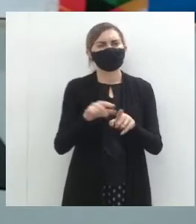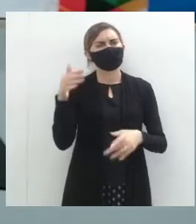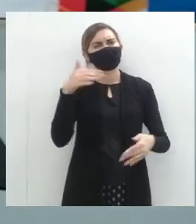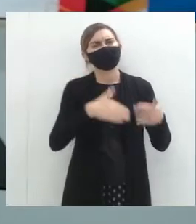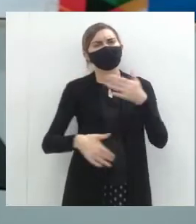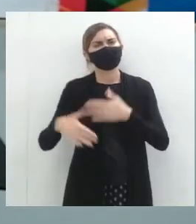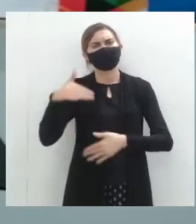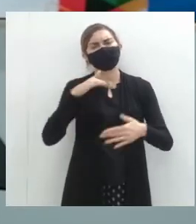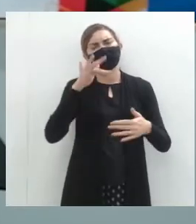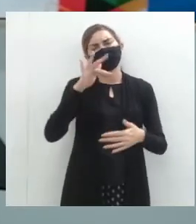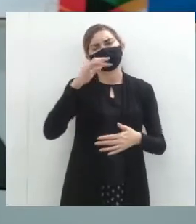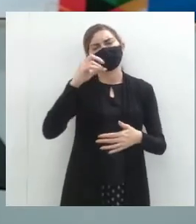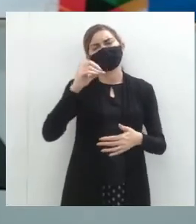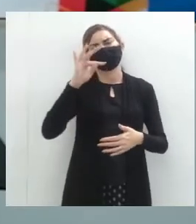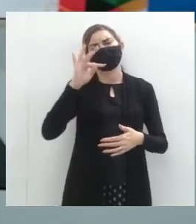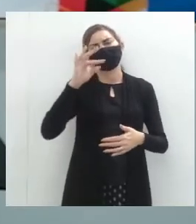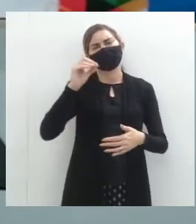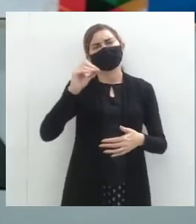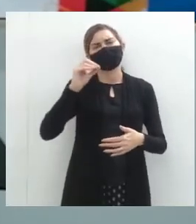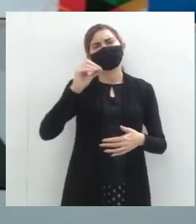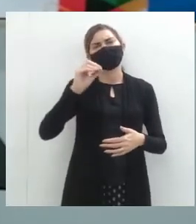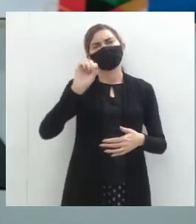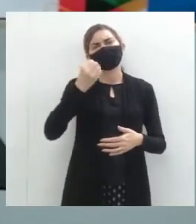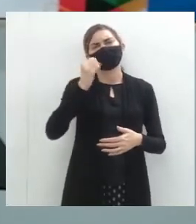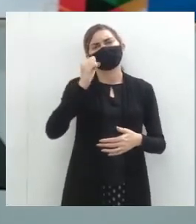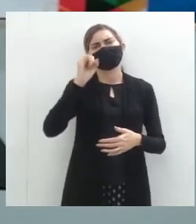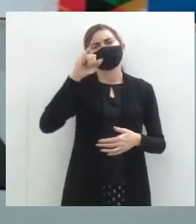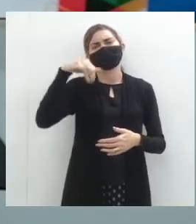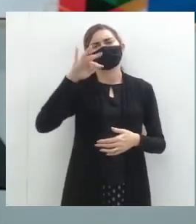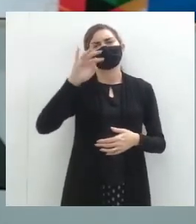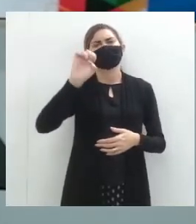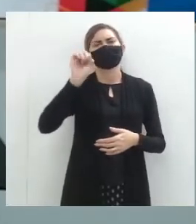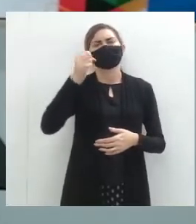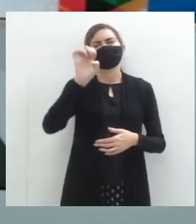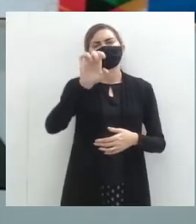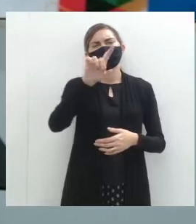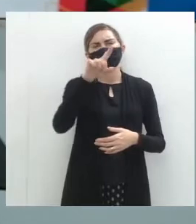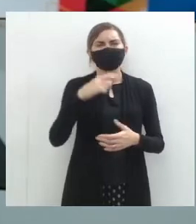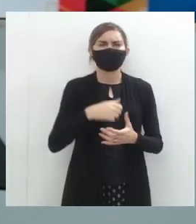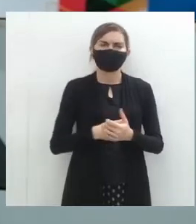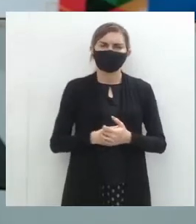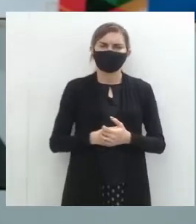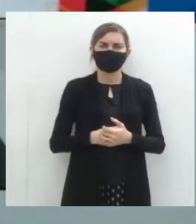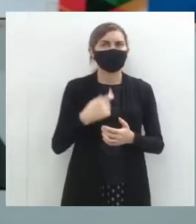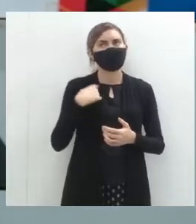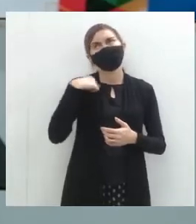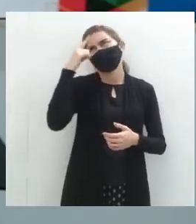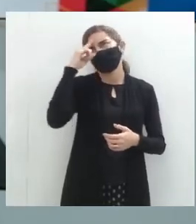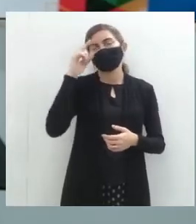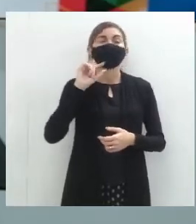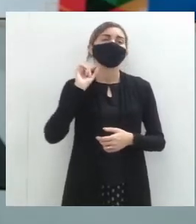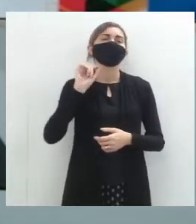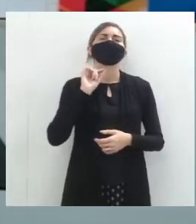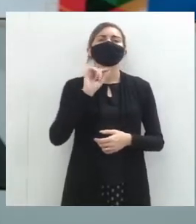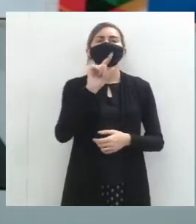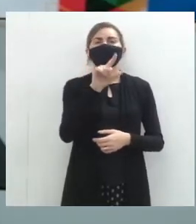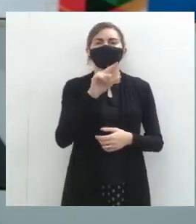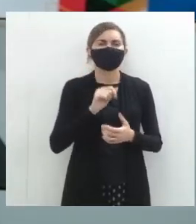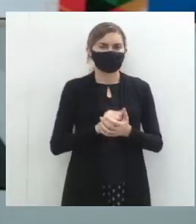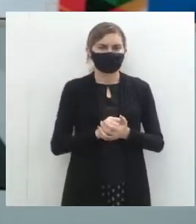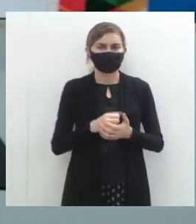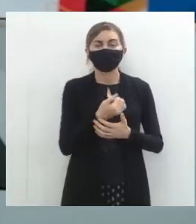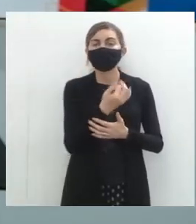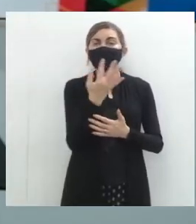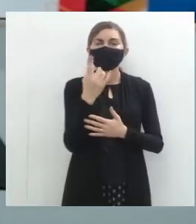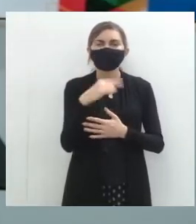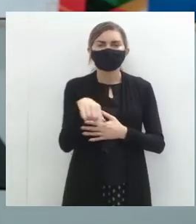da fotossíntese. André, eu não lembro o que é fotossíntese. Ei, menino, olha para mim. Ei, olha para mim. Quando